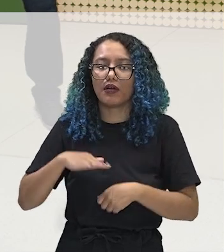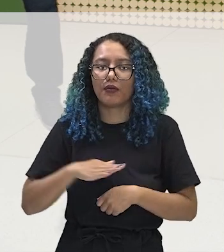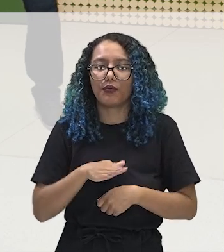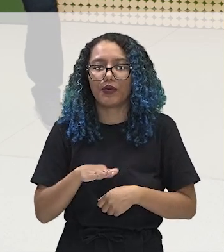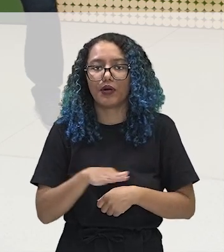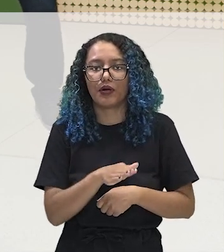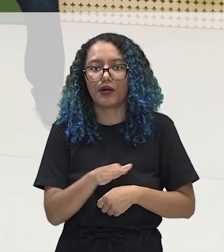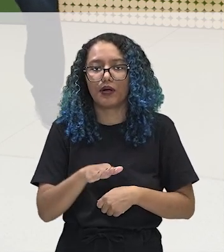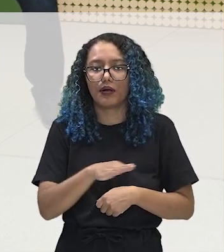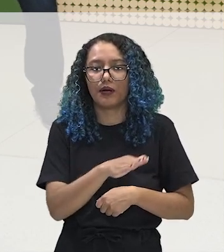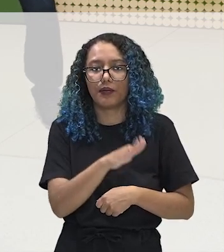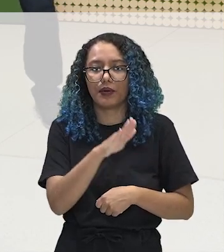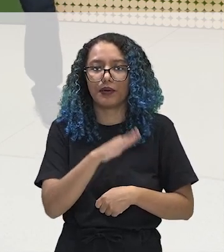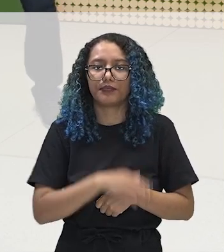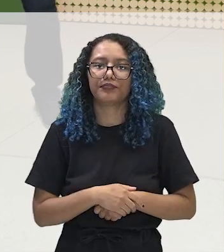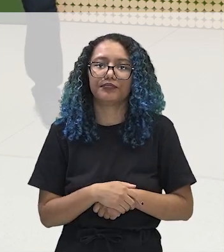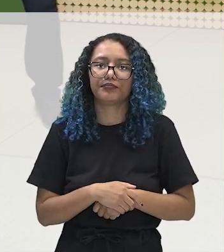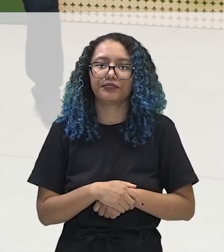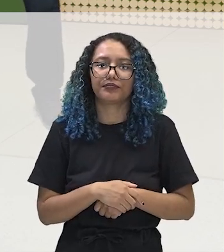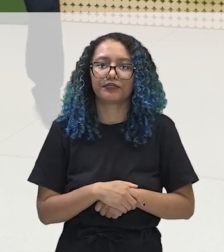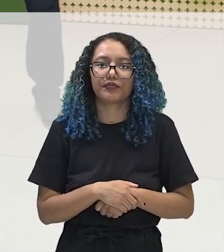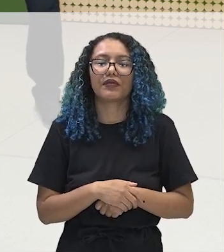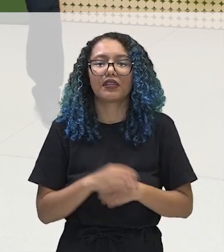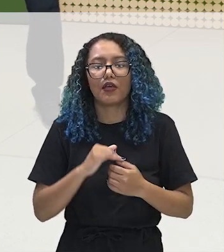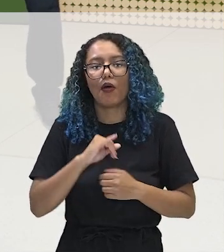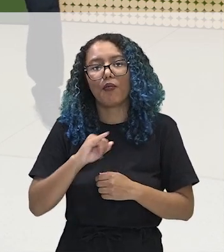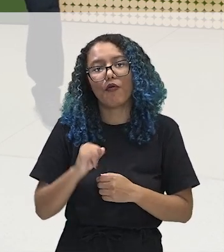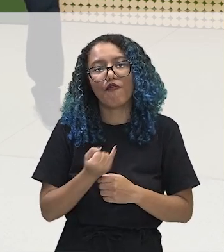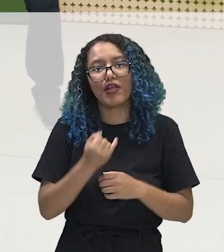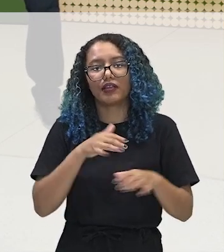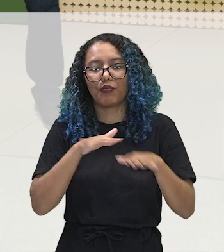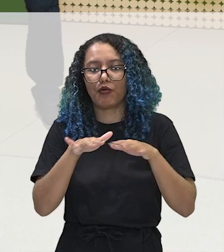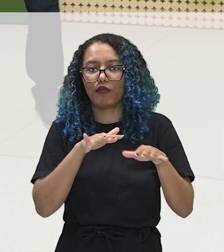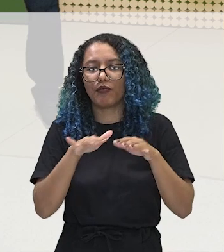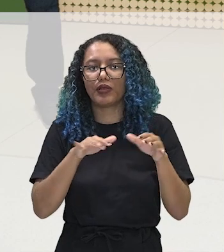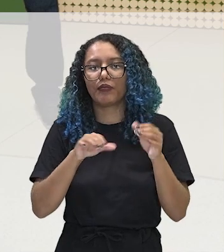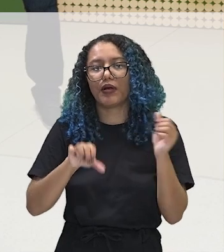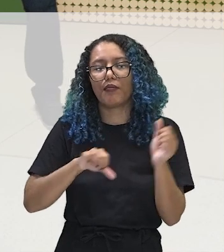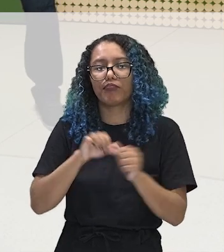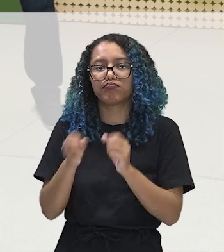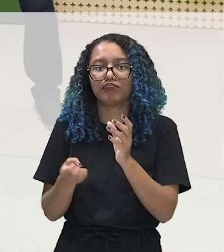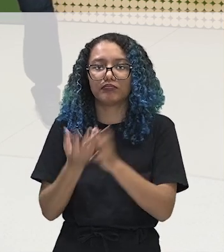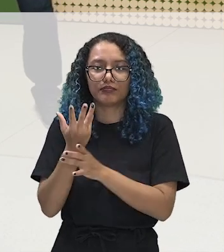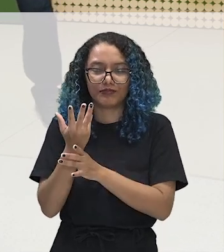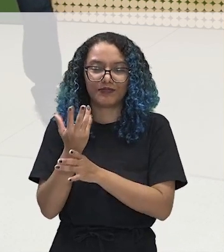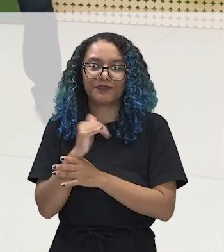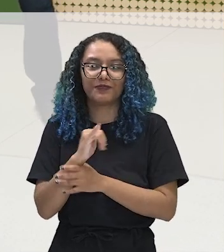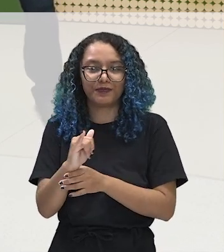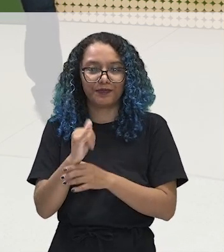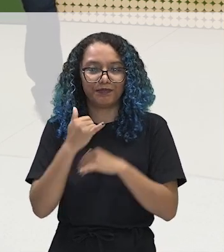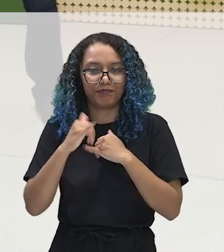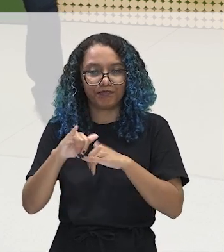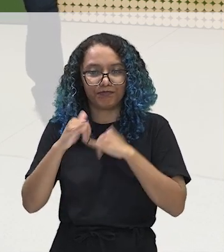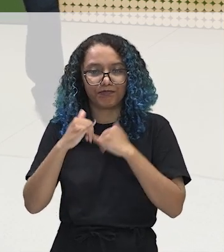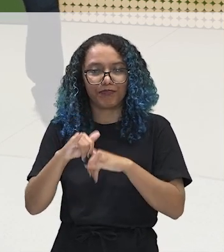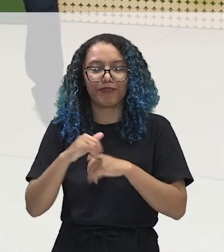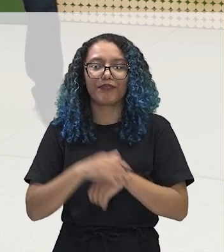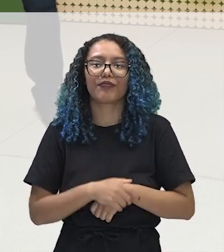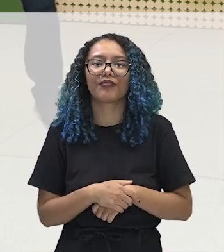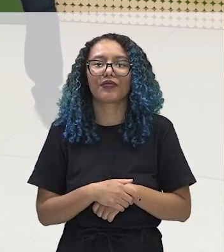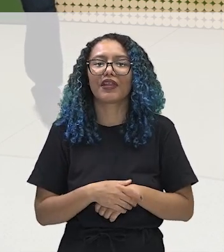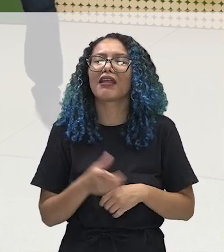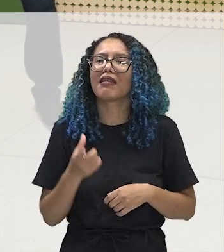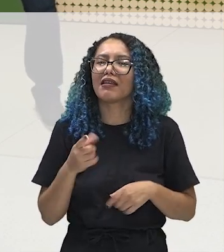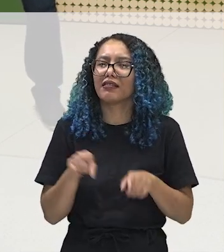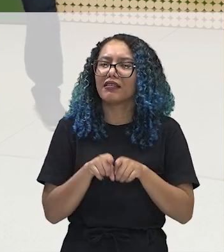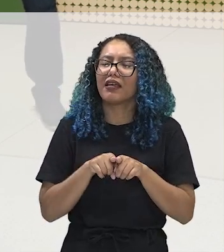para conseguir gerar energia elétrica, pessoal. É exatamente esse fenômeno que estão aí nas